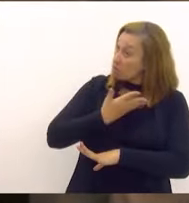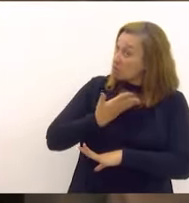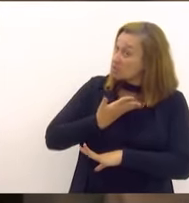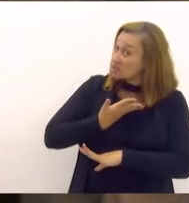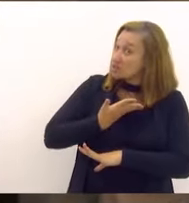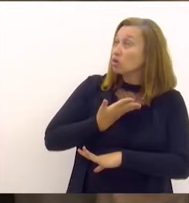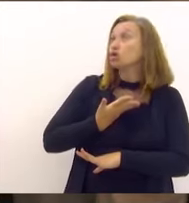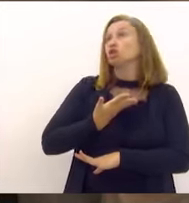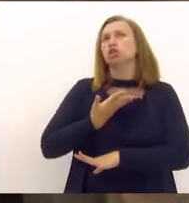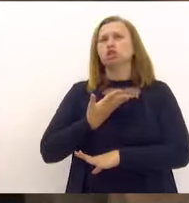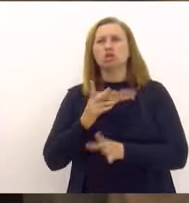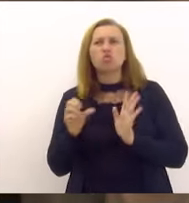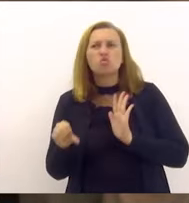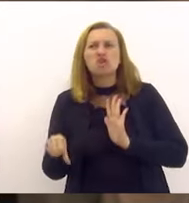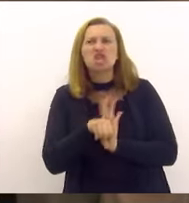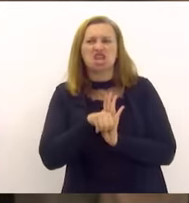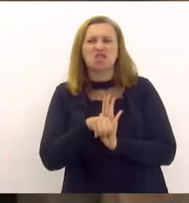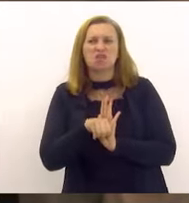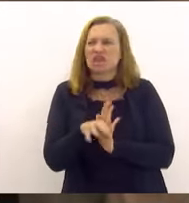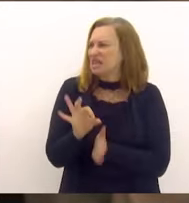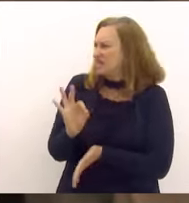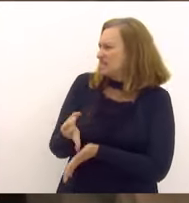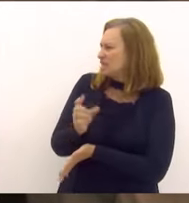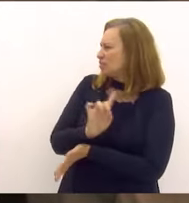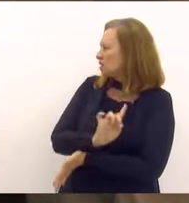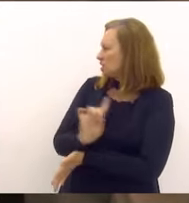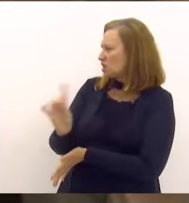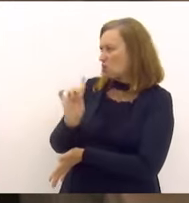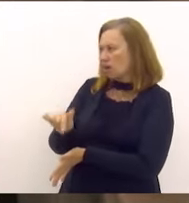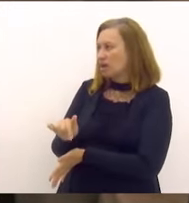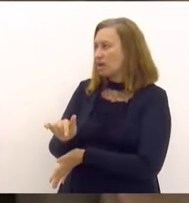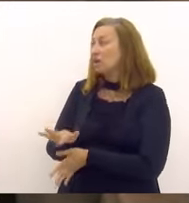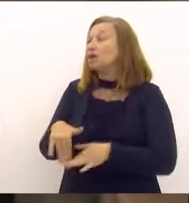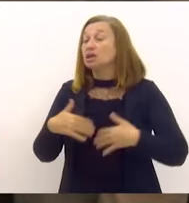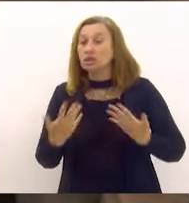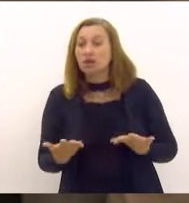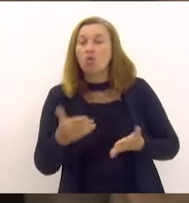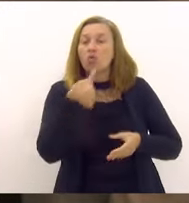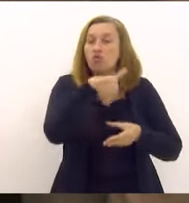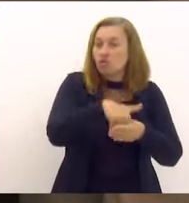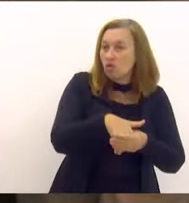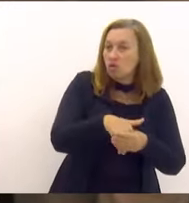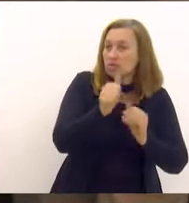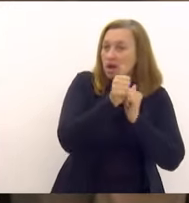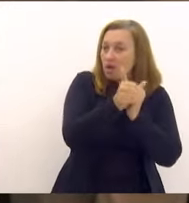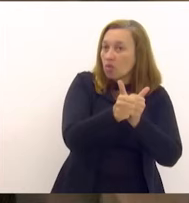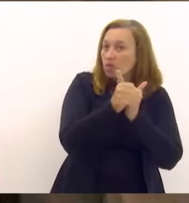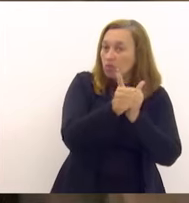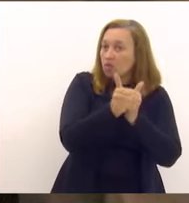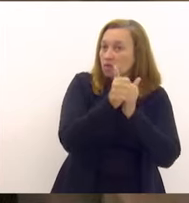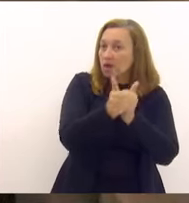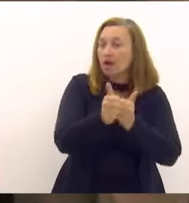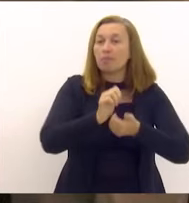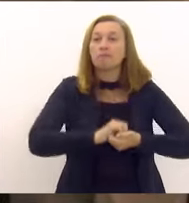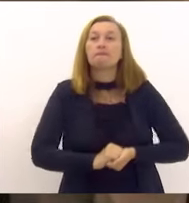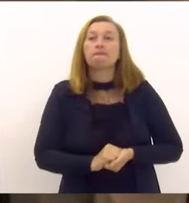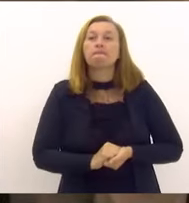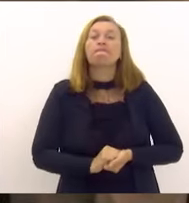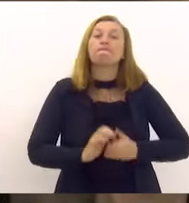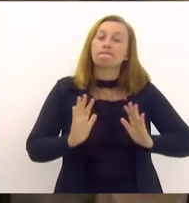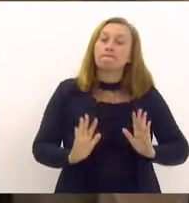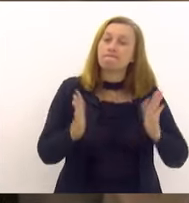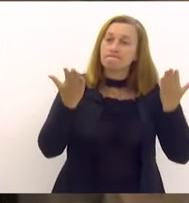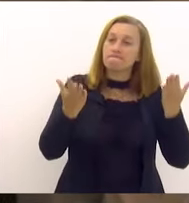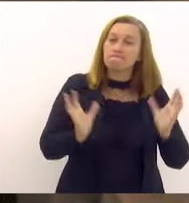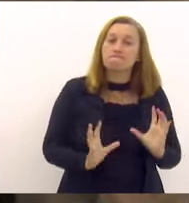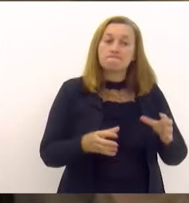algum fato, que não, obviamente que não é o caso. Então, nosso voto é para acompanhar a manifestação da maior